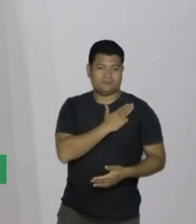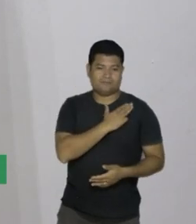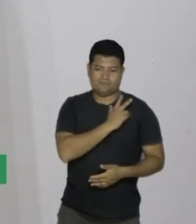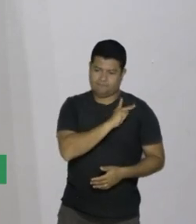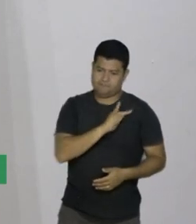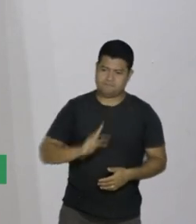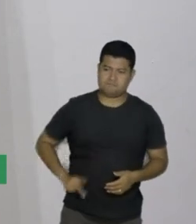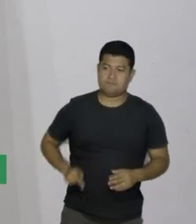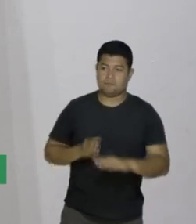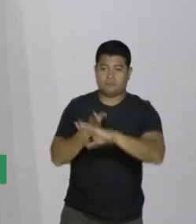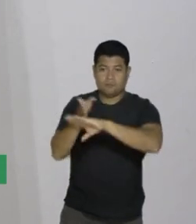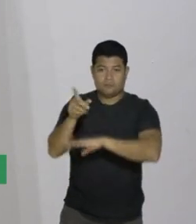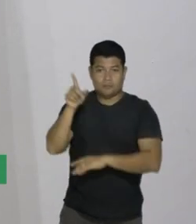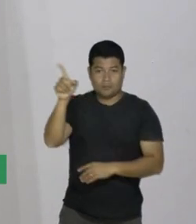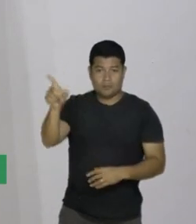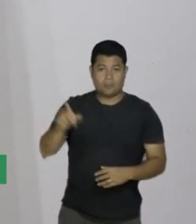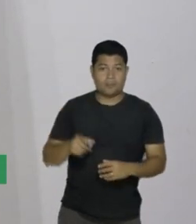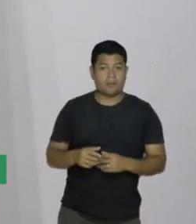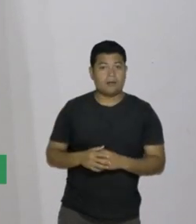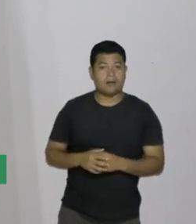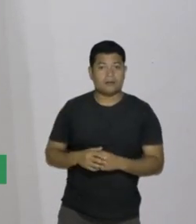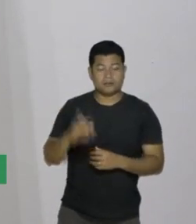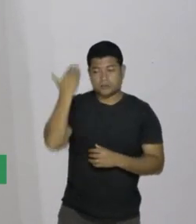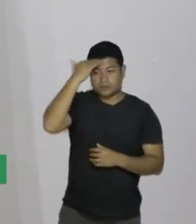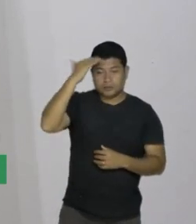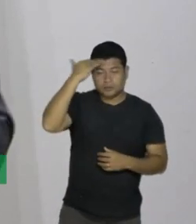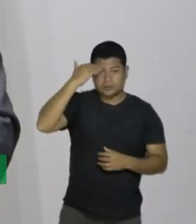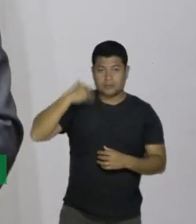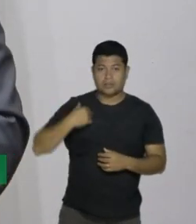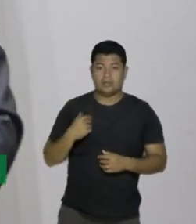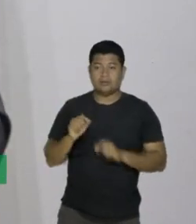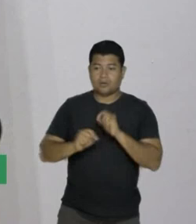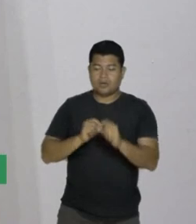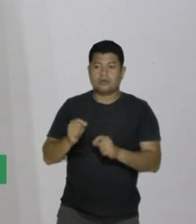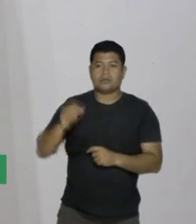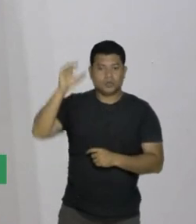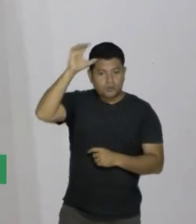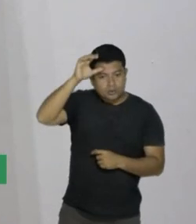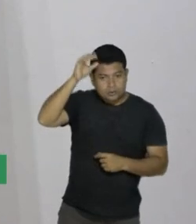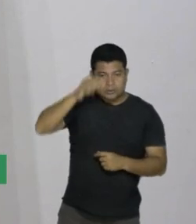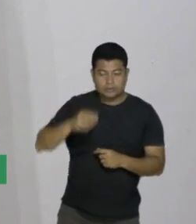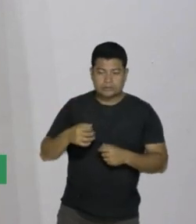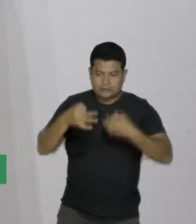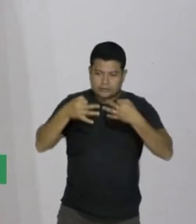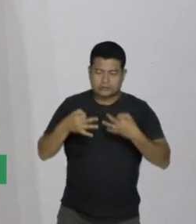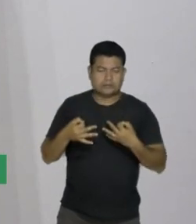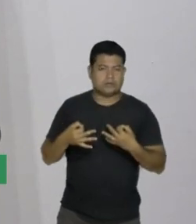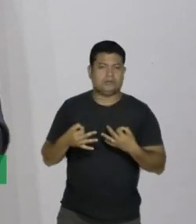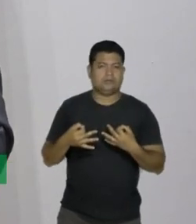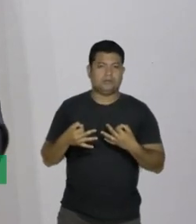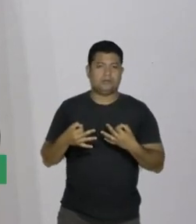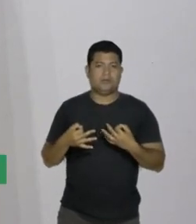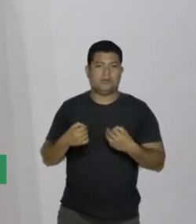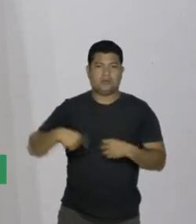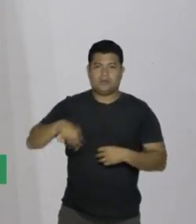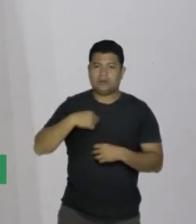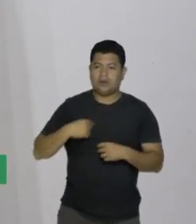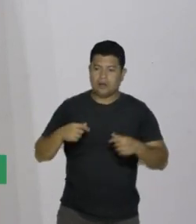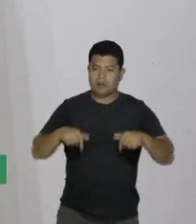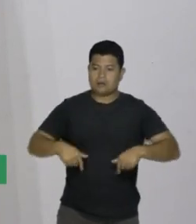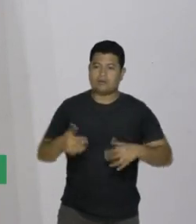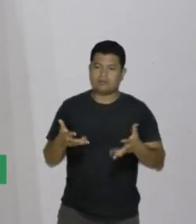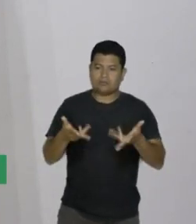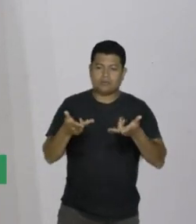estiverem lá que tenham consciência Tenha um bom senso de não colocar risco o que nós temos de melhor